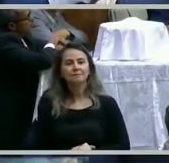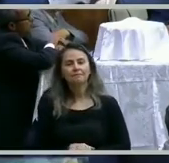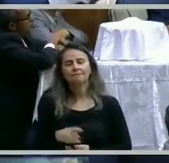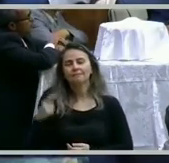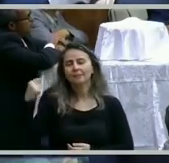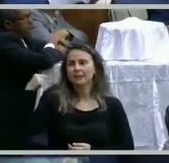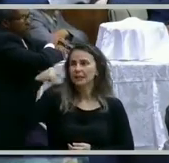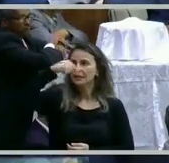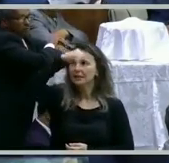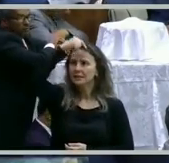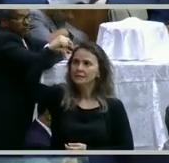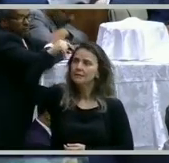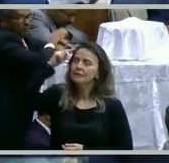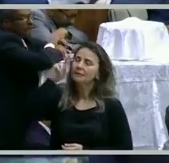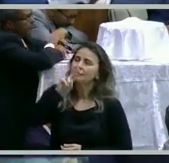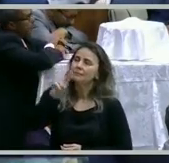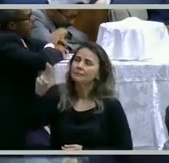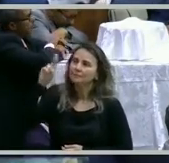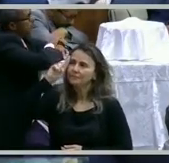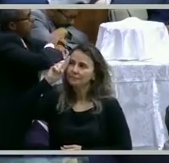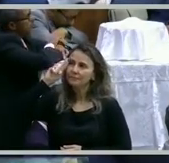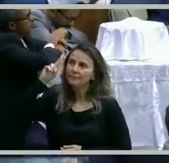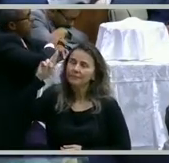Santo é o nome do Senhor.